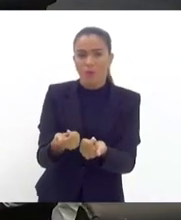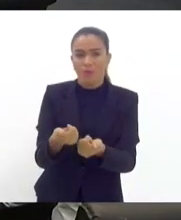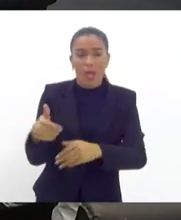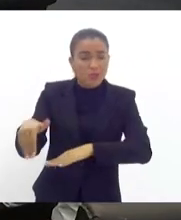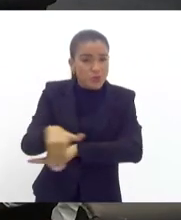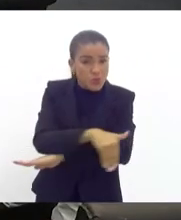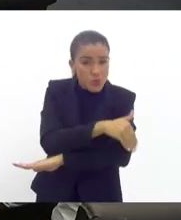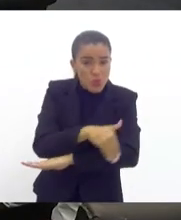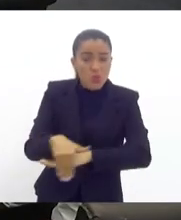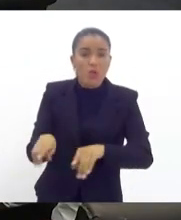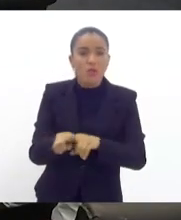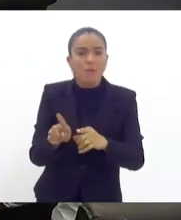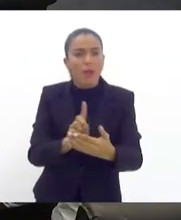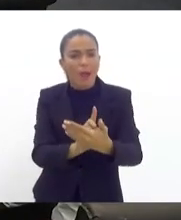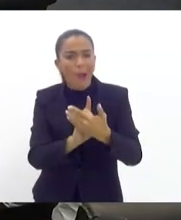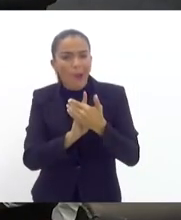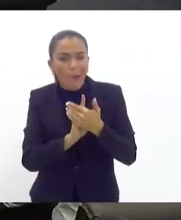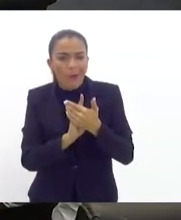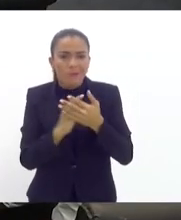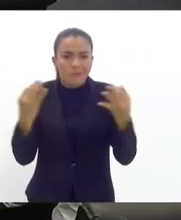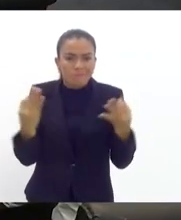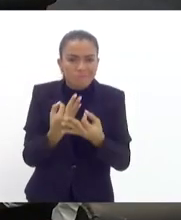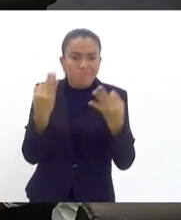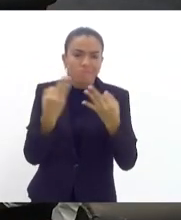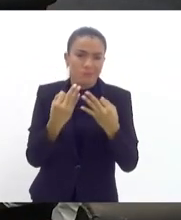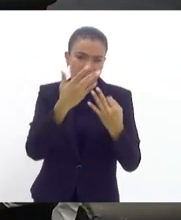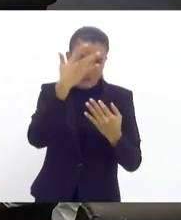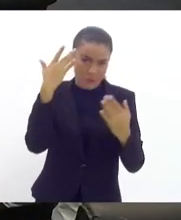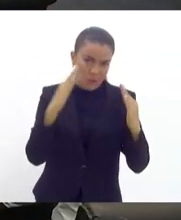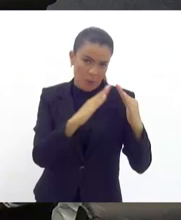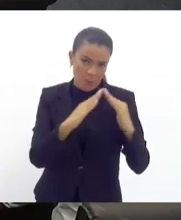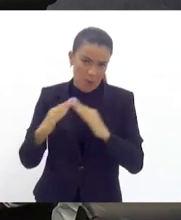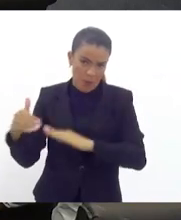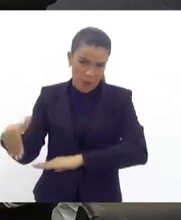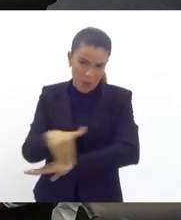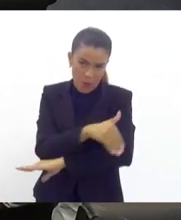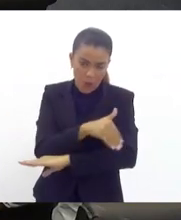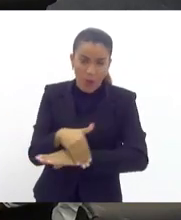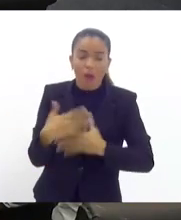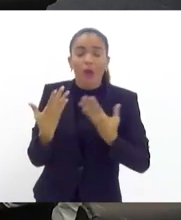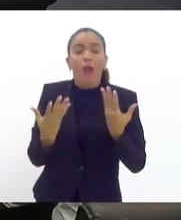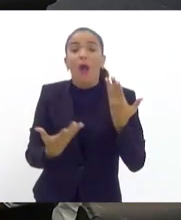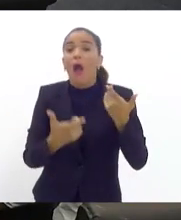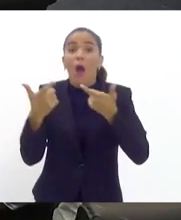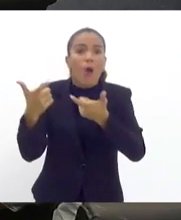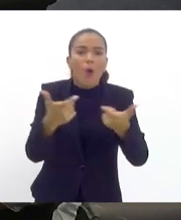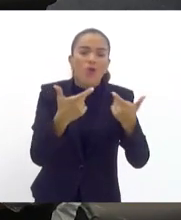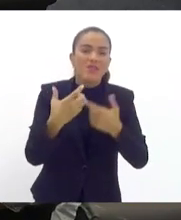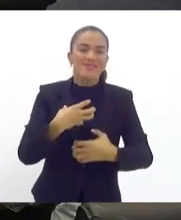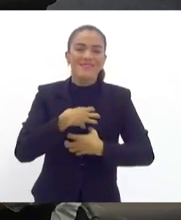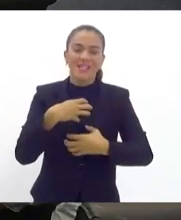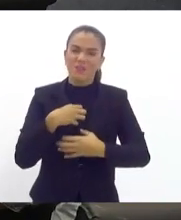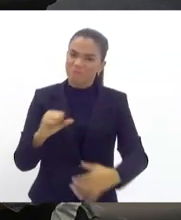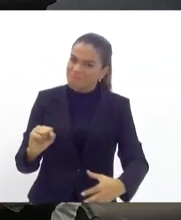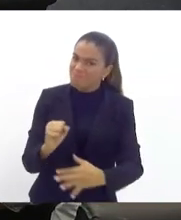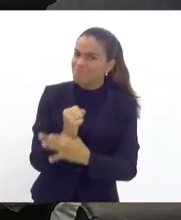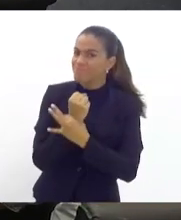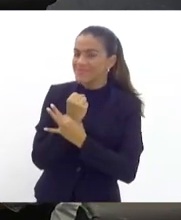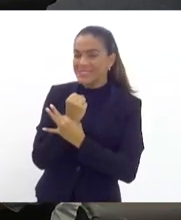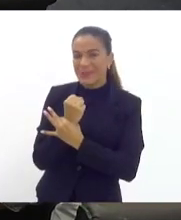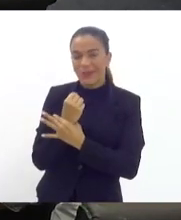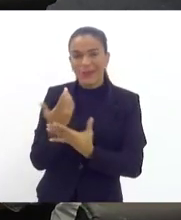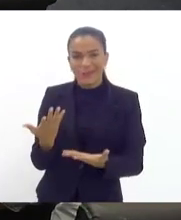ruas com acolhimento correto dos moradores cadê aquela sensação de segurança como bem coloca